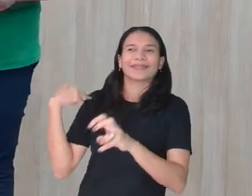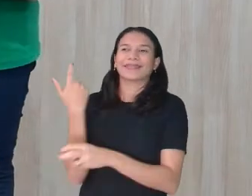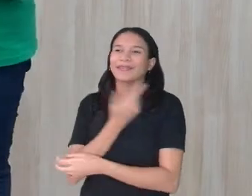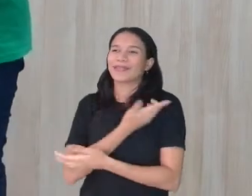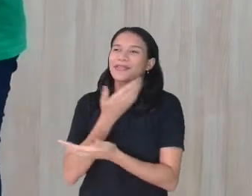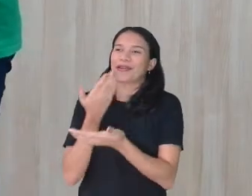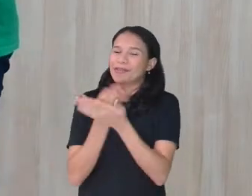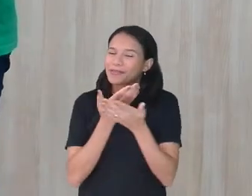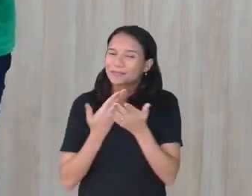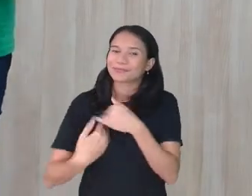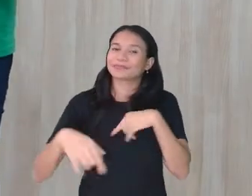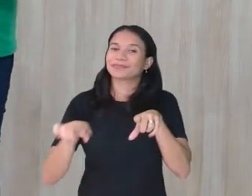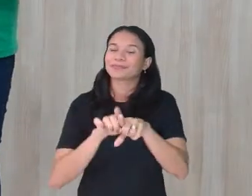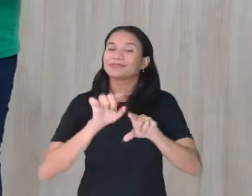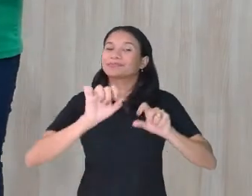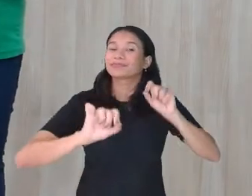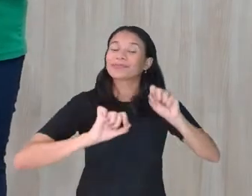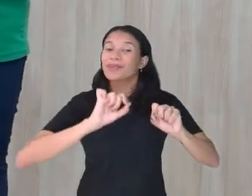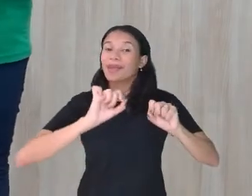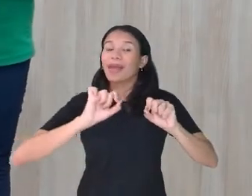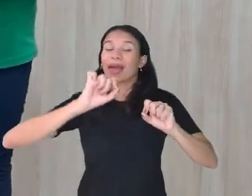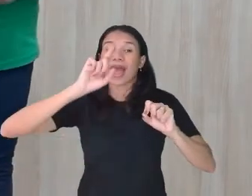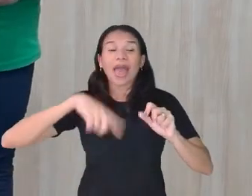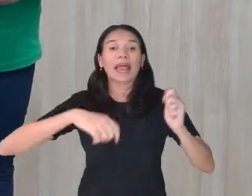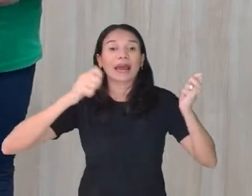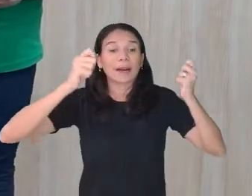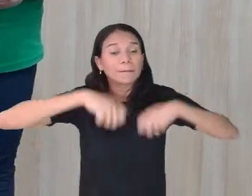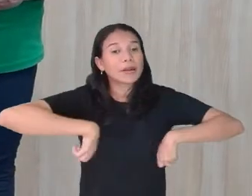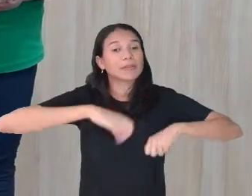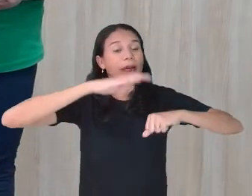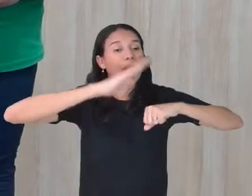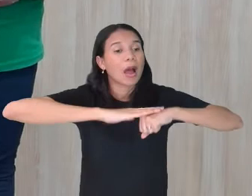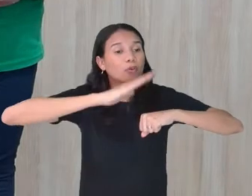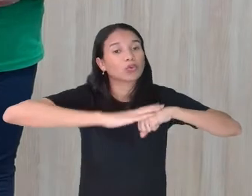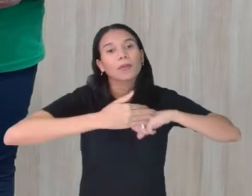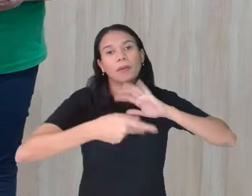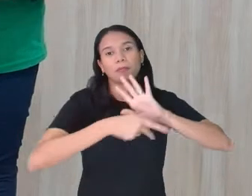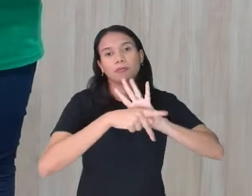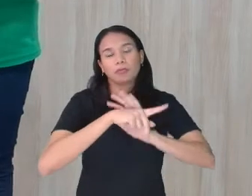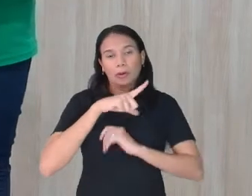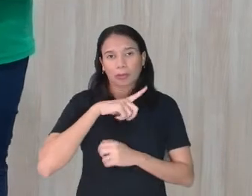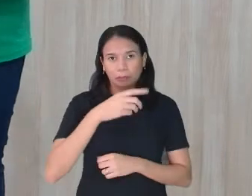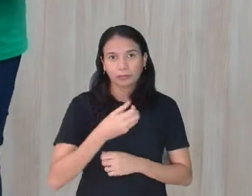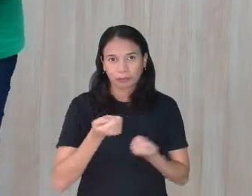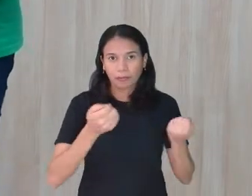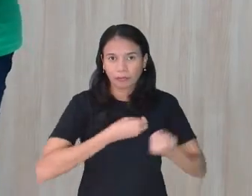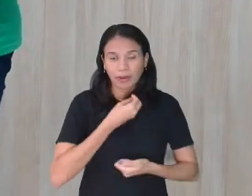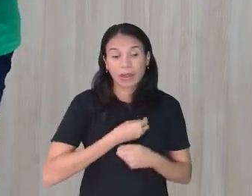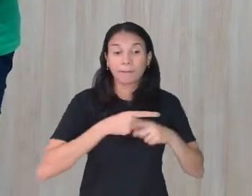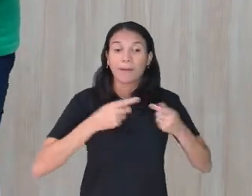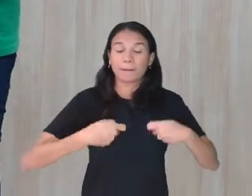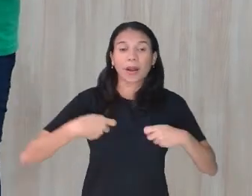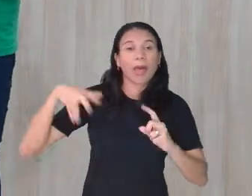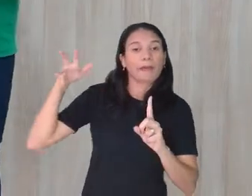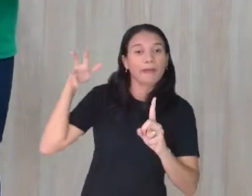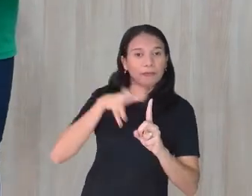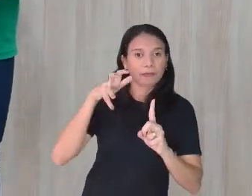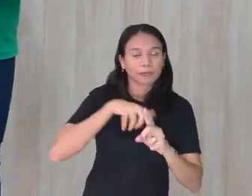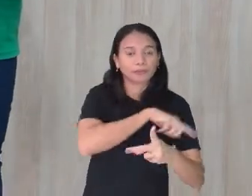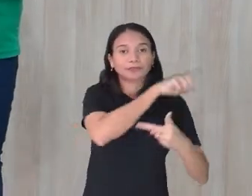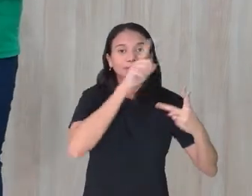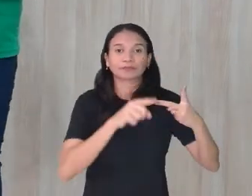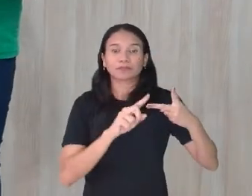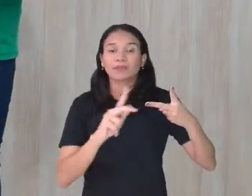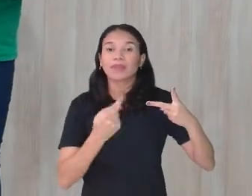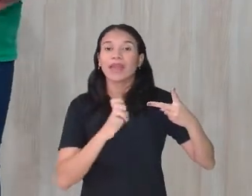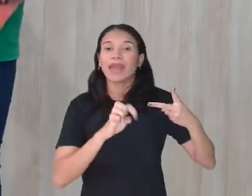ter, vai falar aí de questão de, ele é capaz de realizar sozinho, mas ele precisa de alguns elementos. Já os